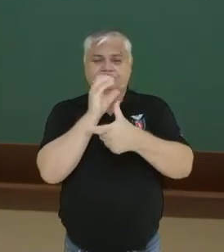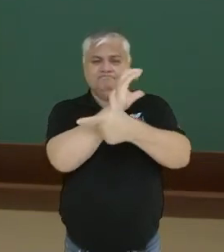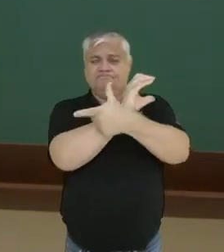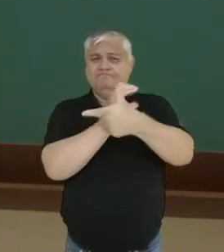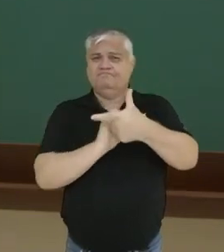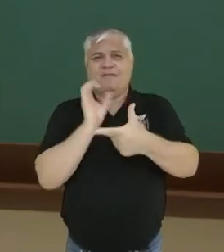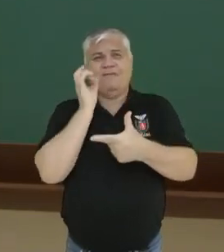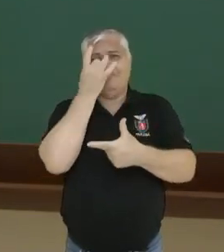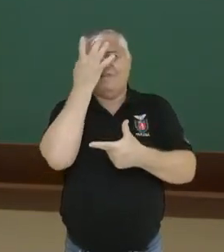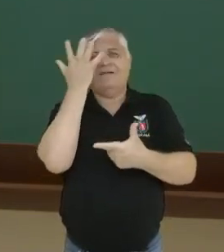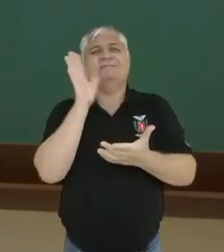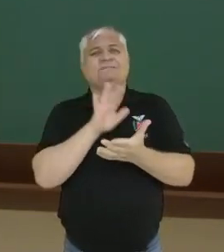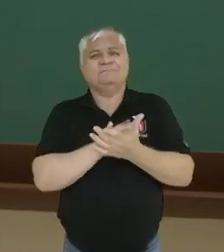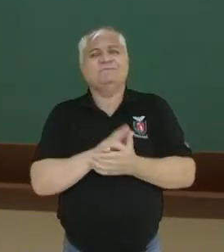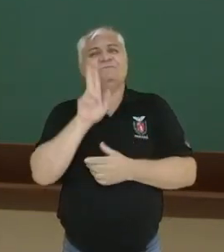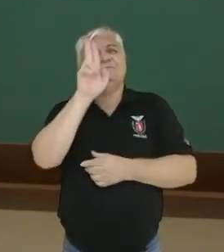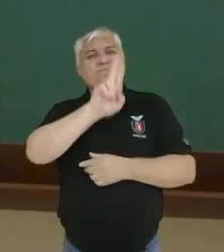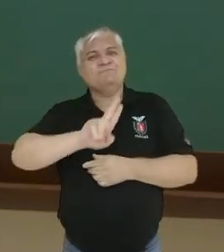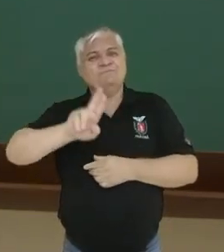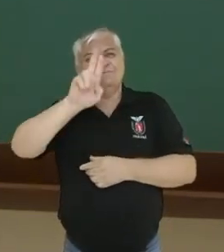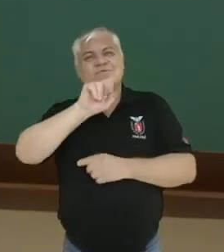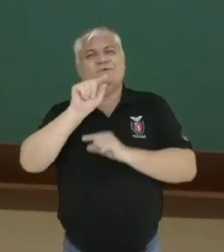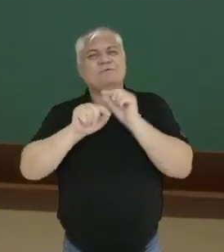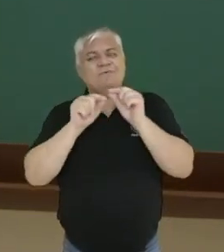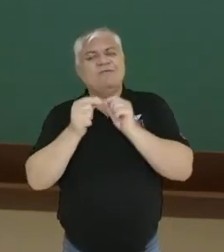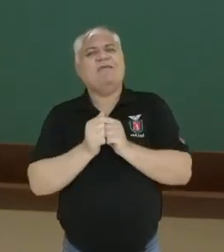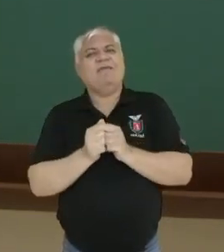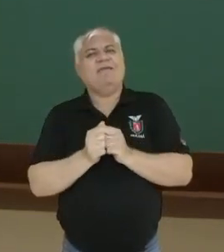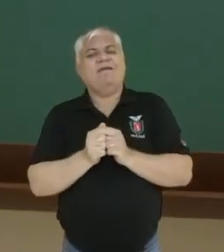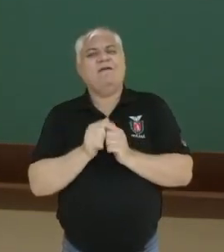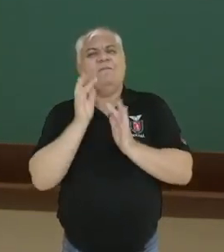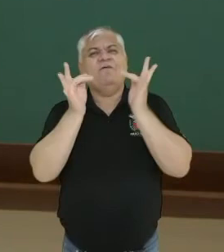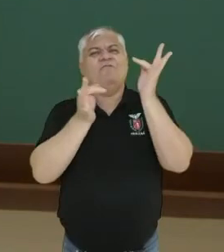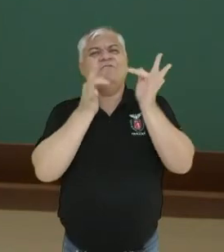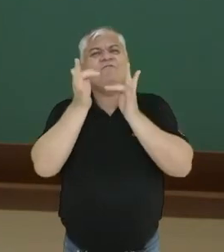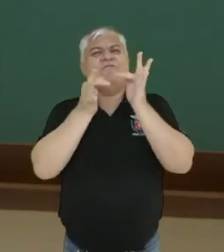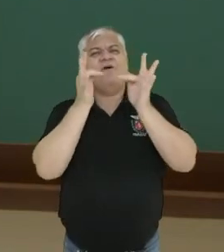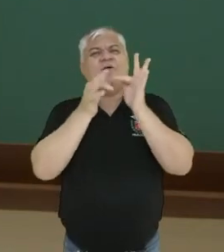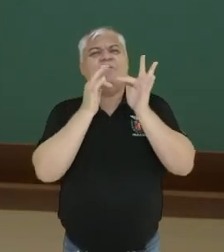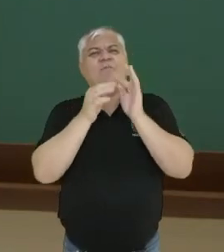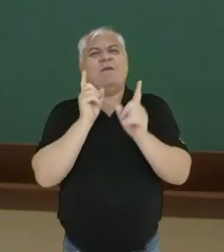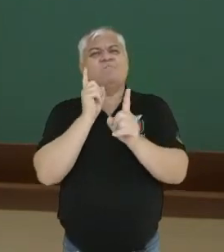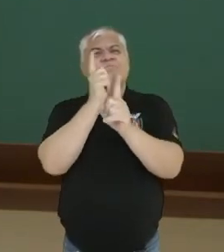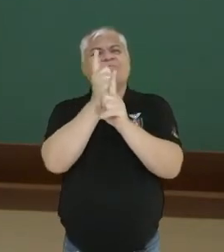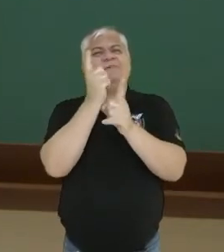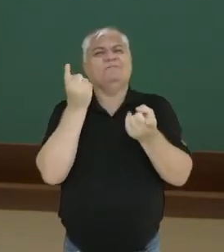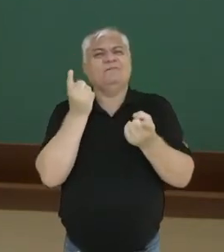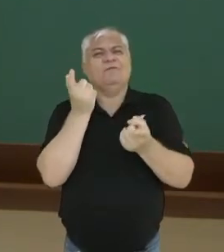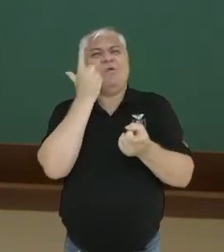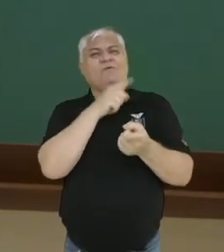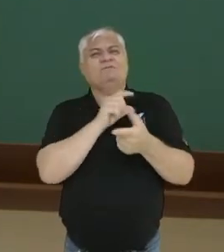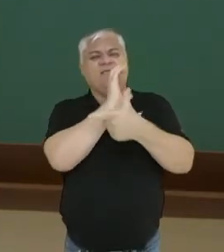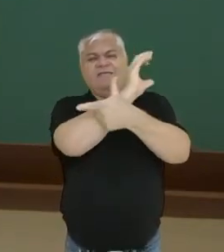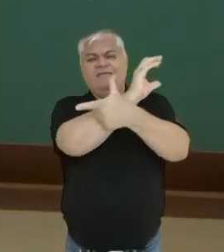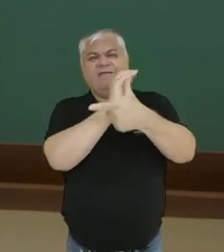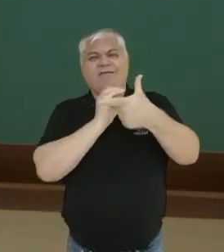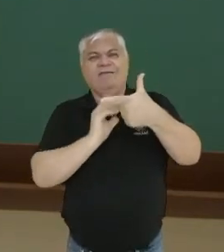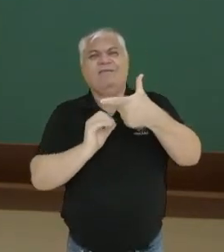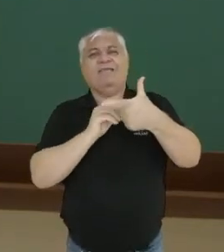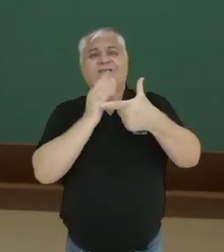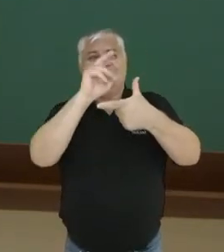muito tranquilo? Você usa uma fórmula para achar uma informação e com essa informação você vai encontrando